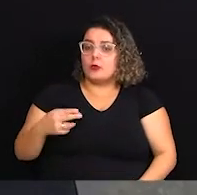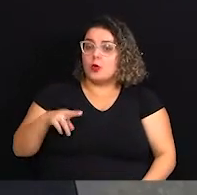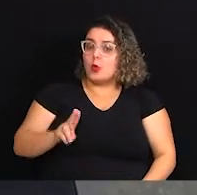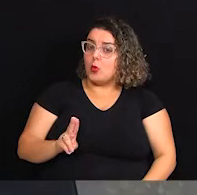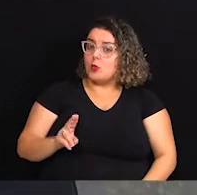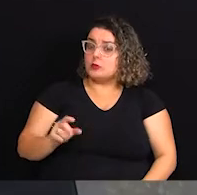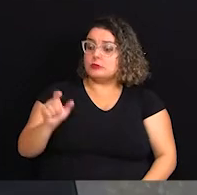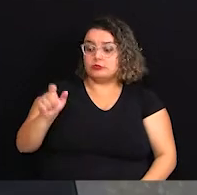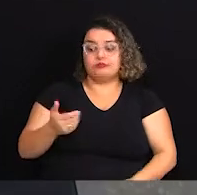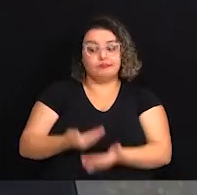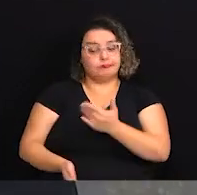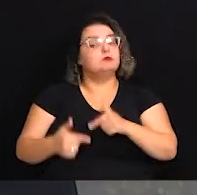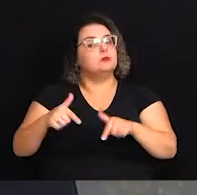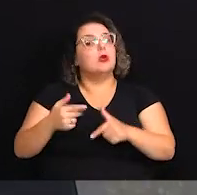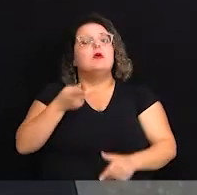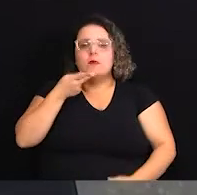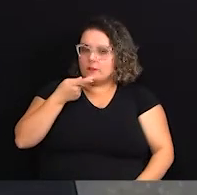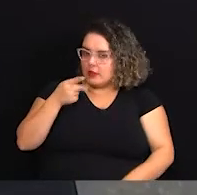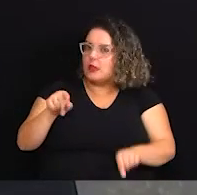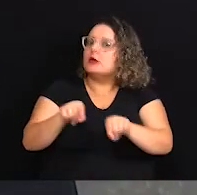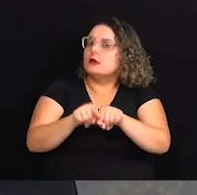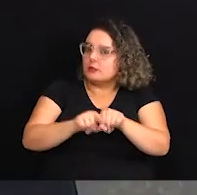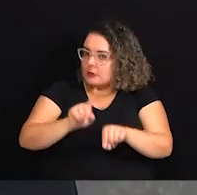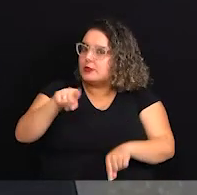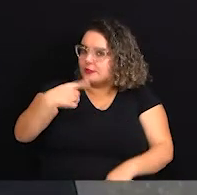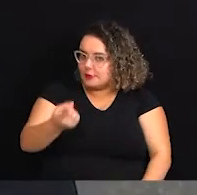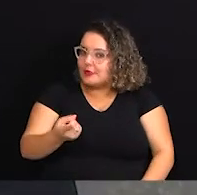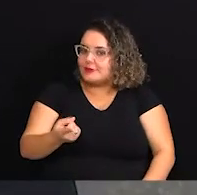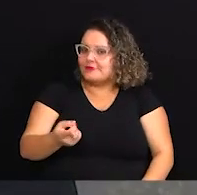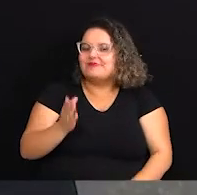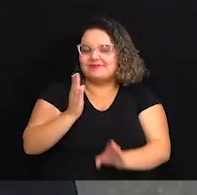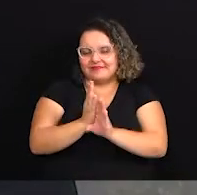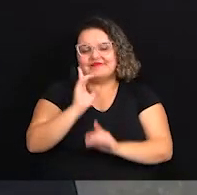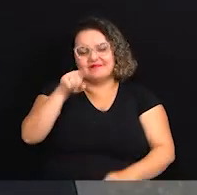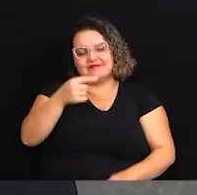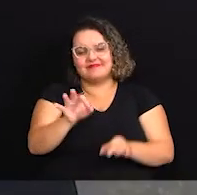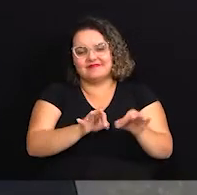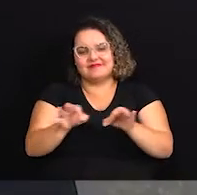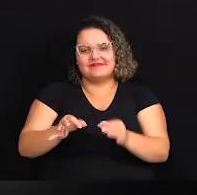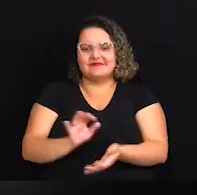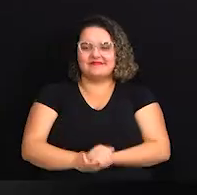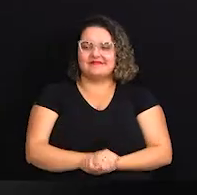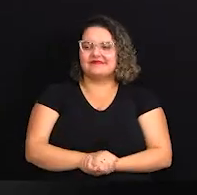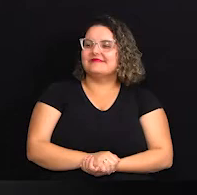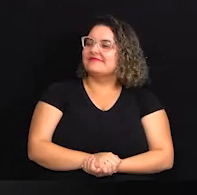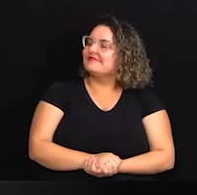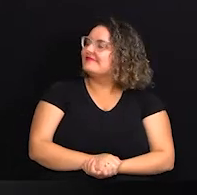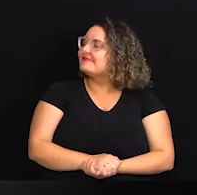desempregado? Pois é, a gente vai falar sobre esse assunto no próximo. E a gente se encontra na próxima edição.